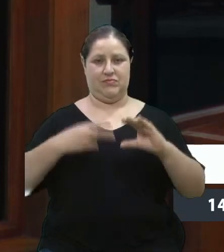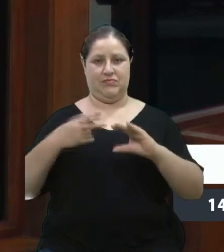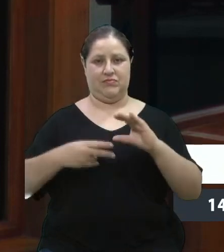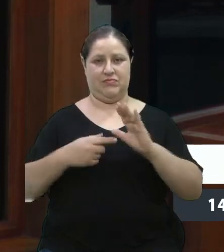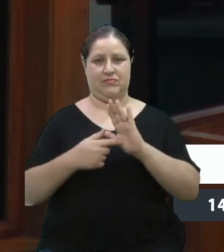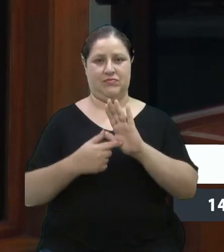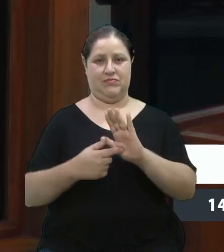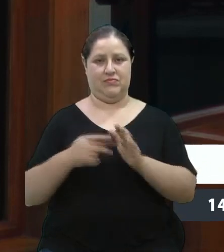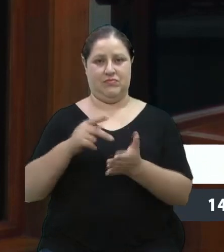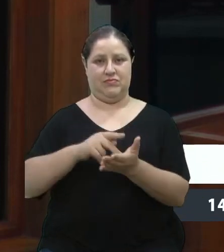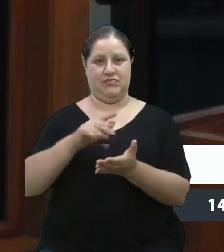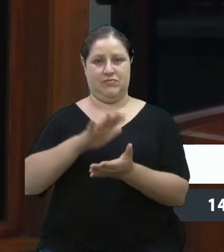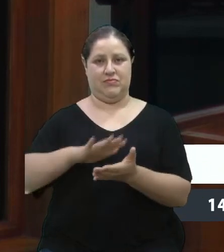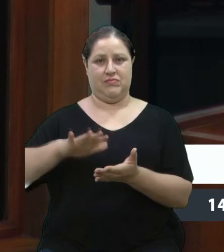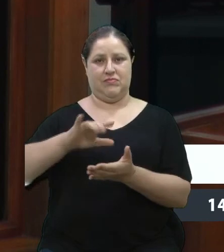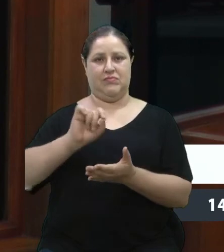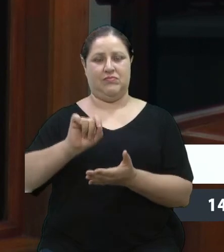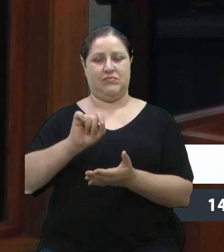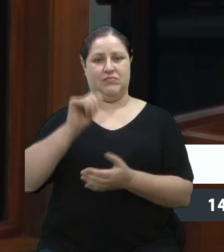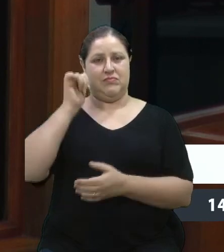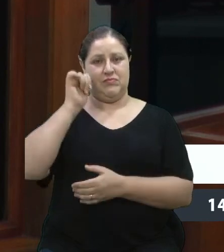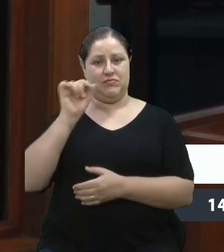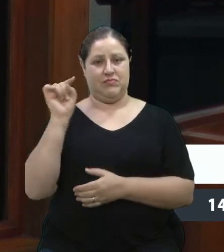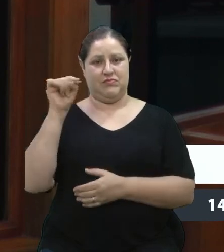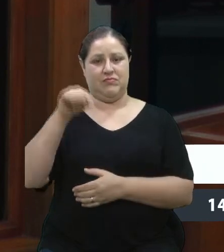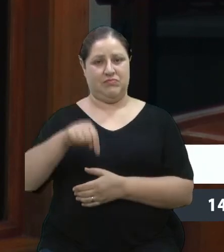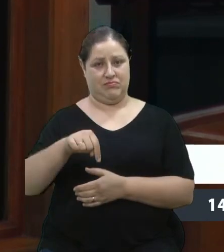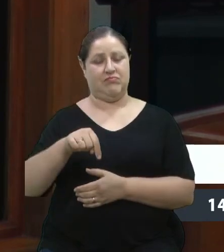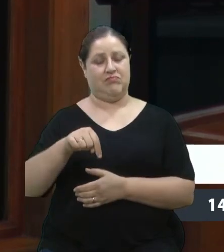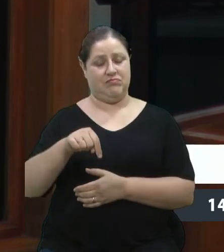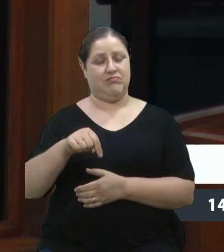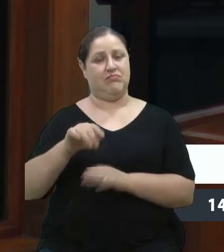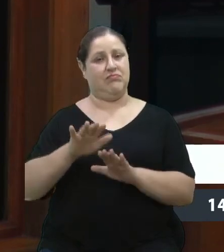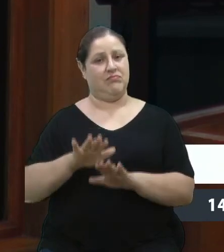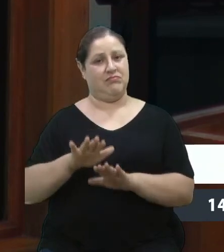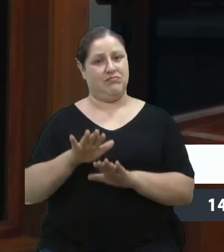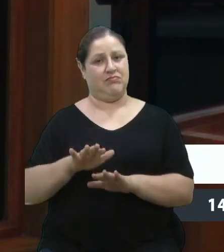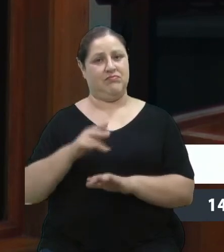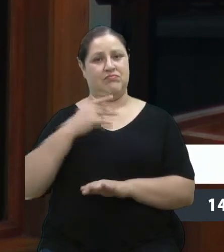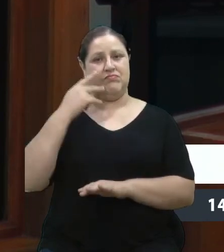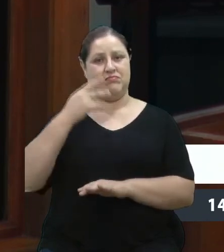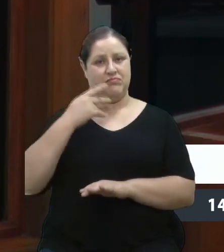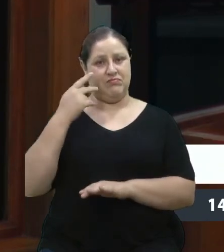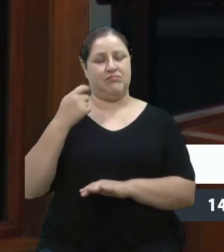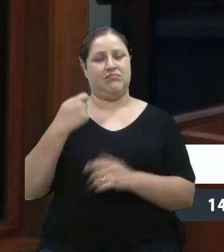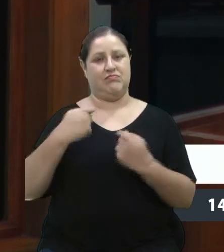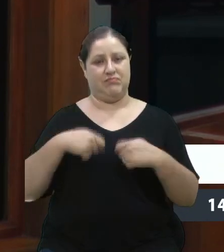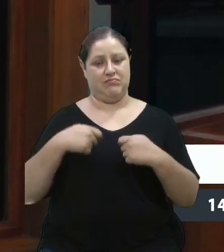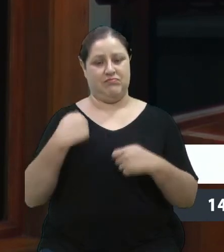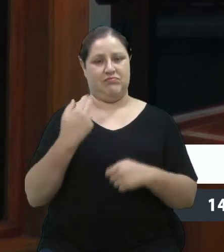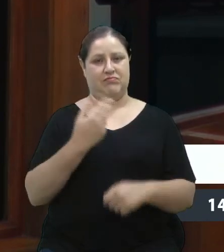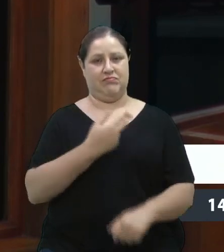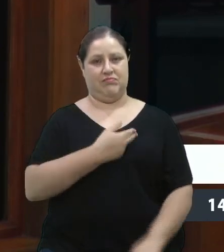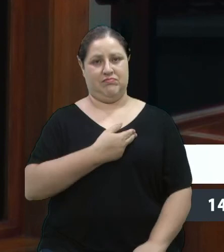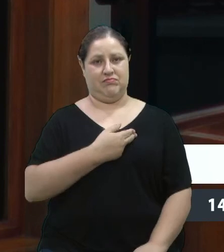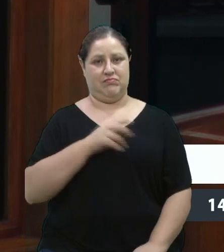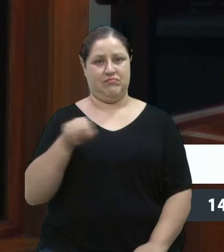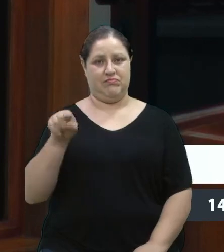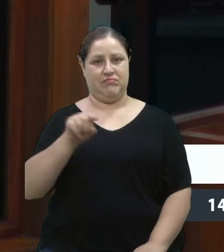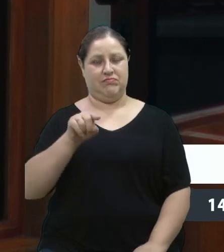que é a de que as mulheres vieram para ficar e que a política precisa da gente. Então, para quem está nos